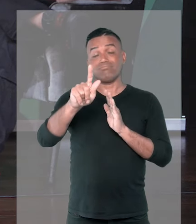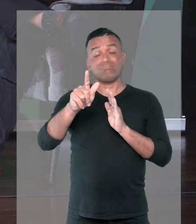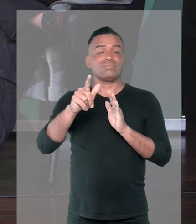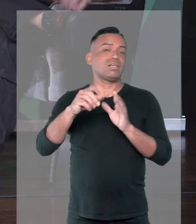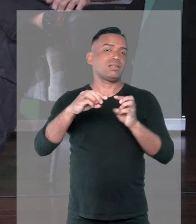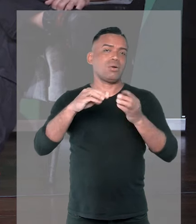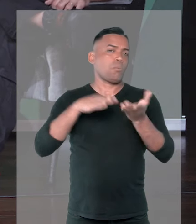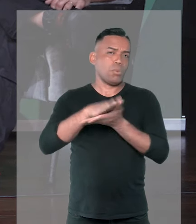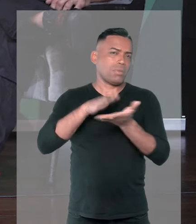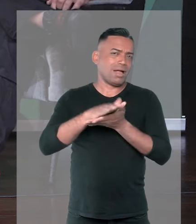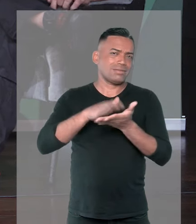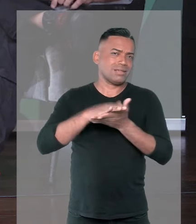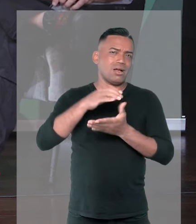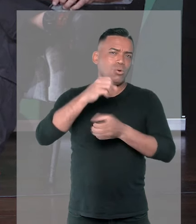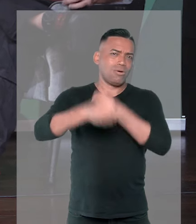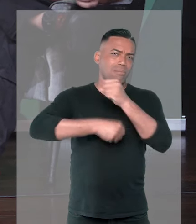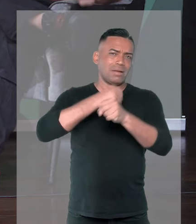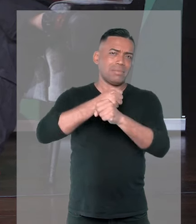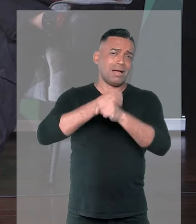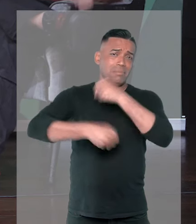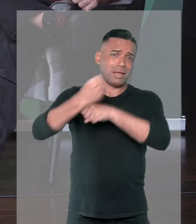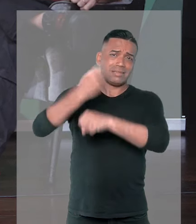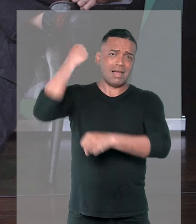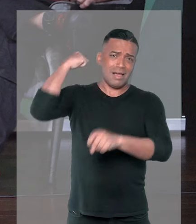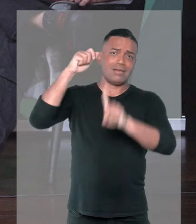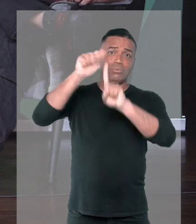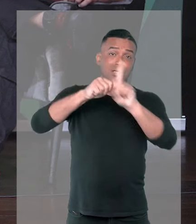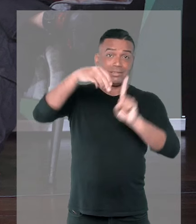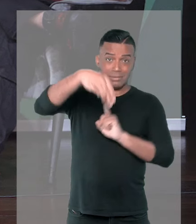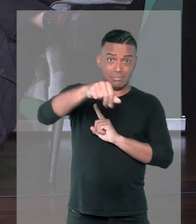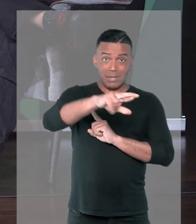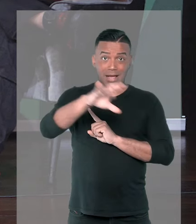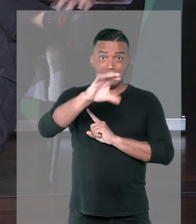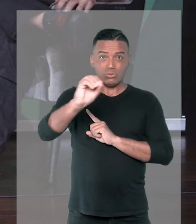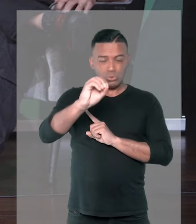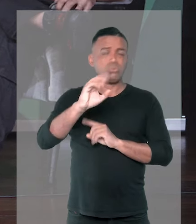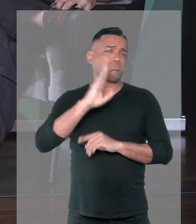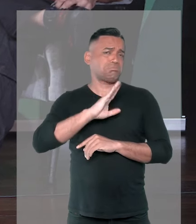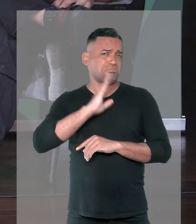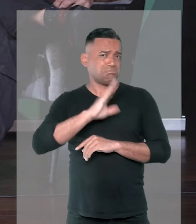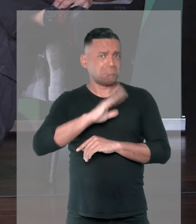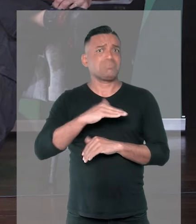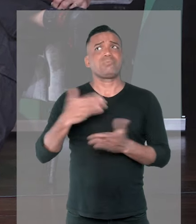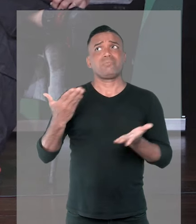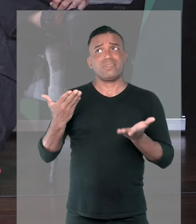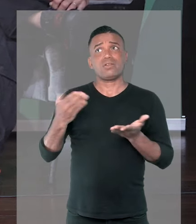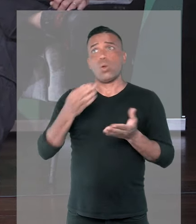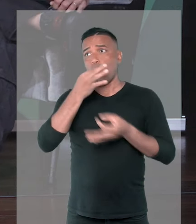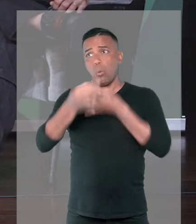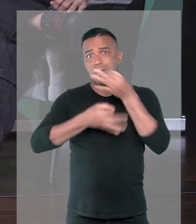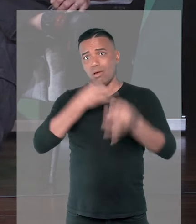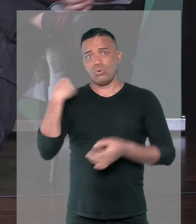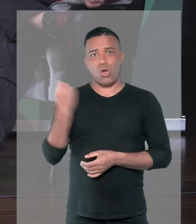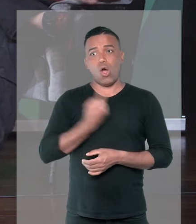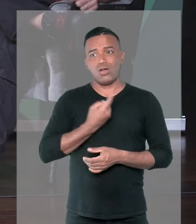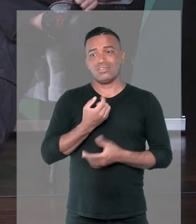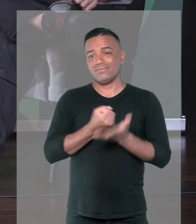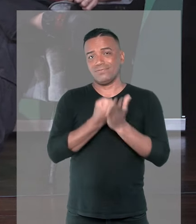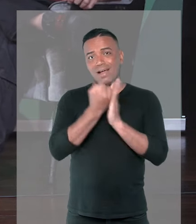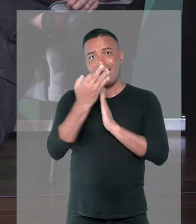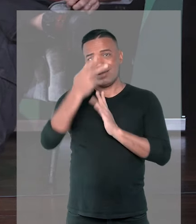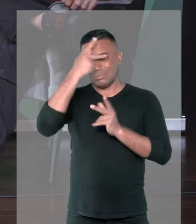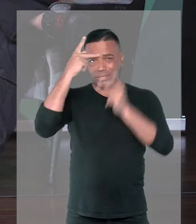e a gente achou que ia ficar lá e que esse negócio era muito legal na opinião da gente pelo menos até porque um bocado de gente resolveu